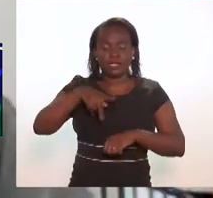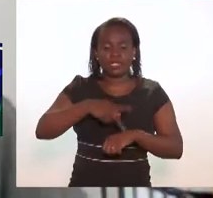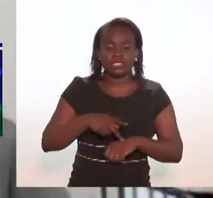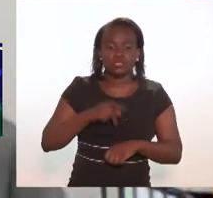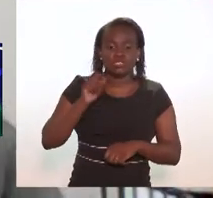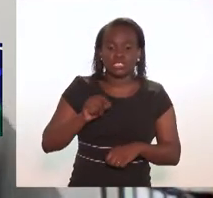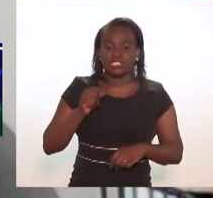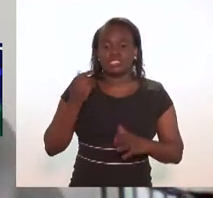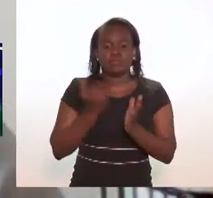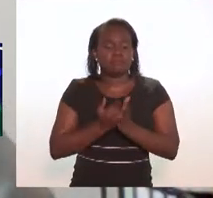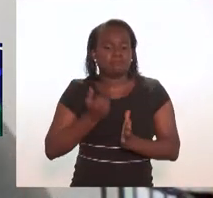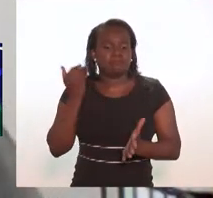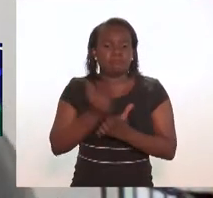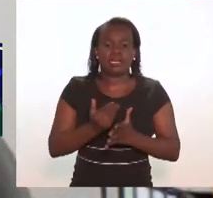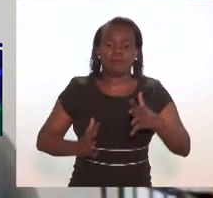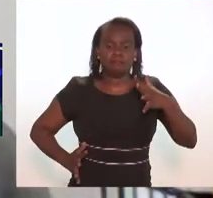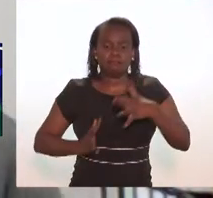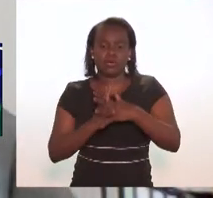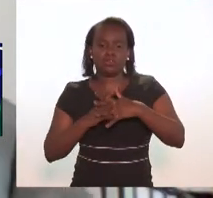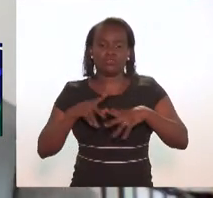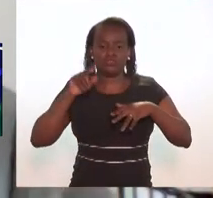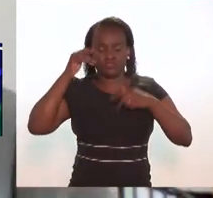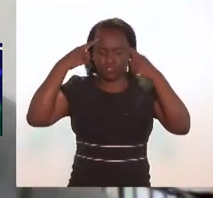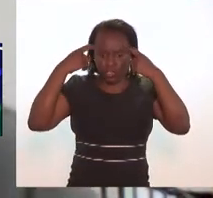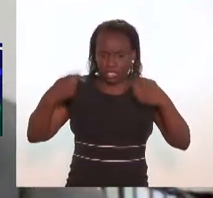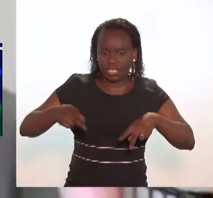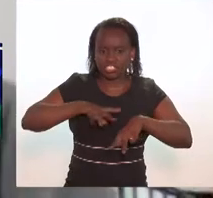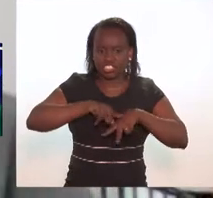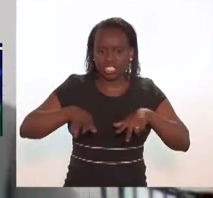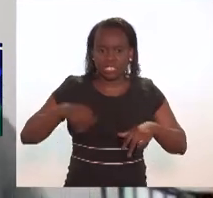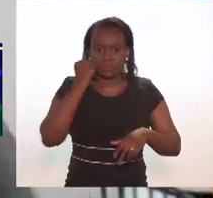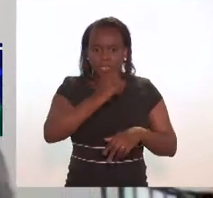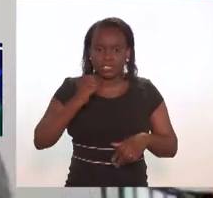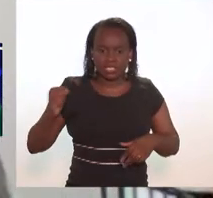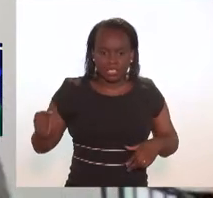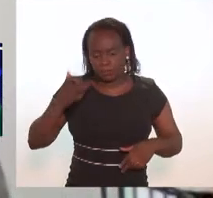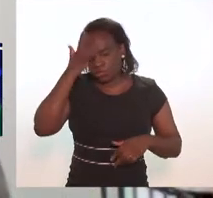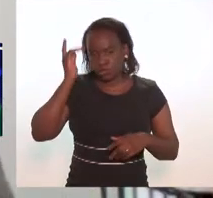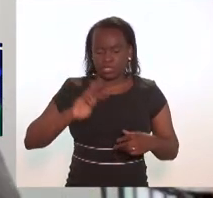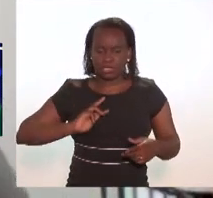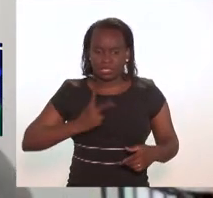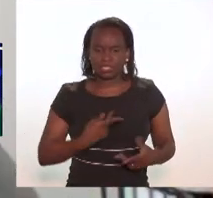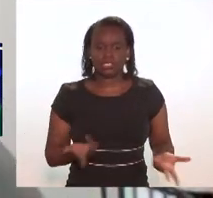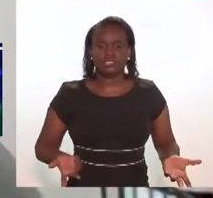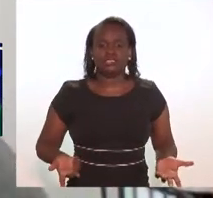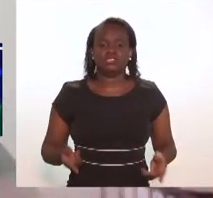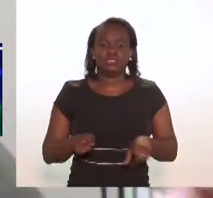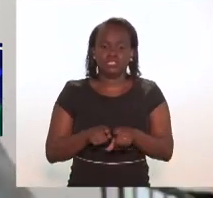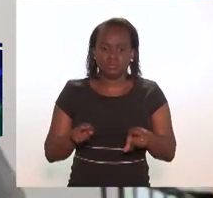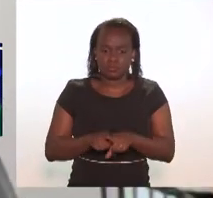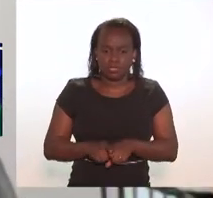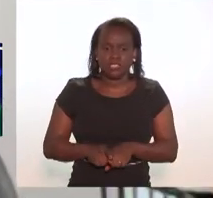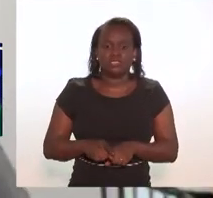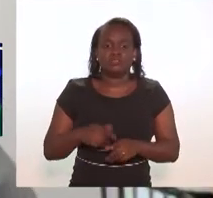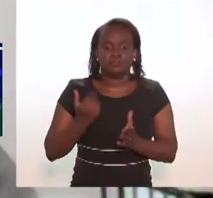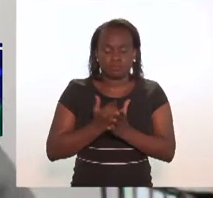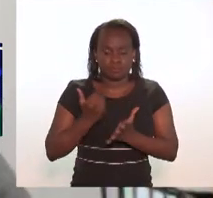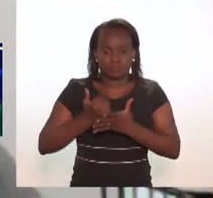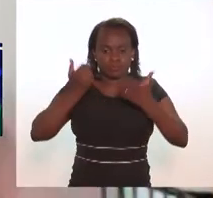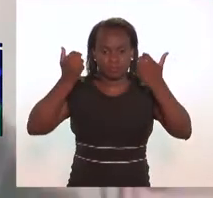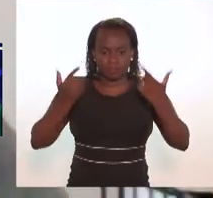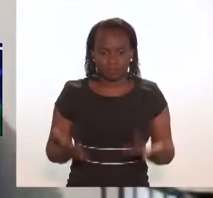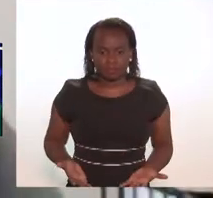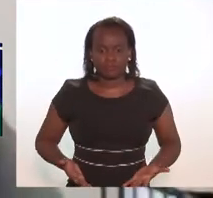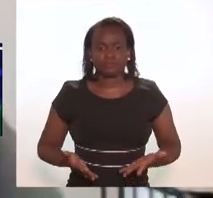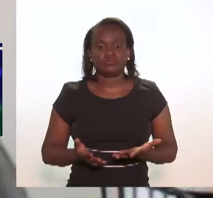é recordista em violência de gênero, em assassinato de pessoas trans. Um dos atores que mais faz esse debate são as pessoas que não